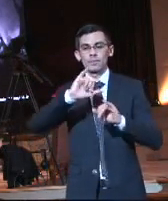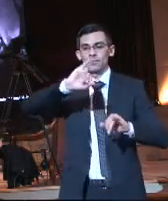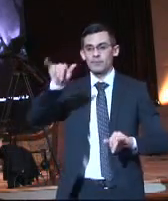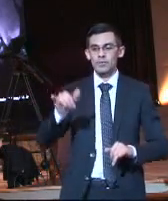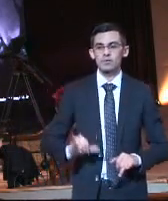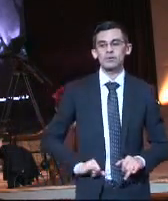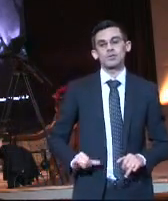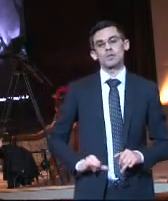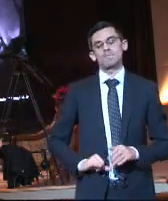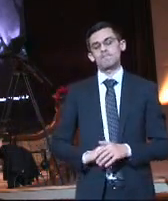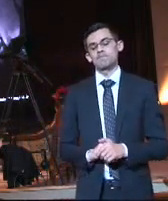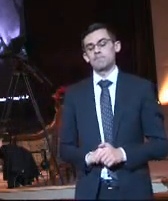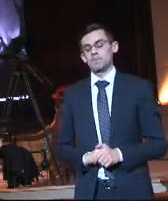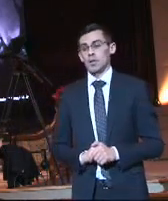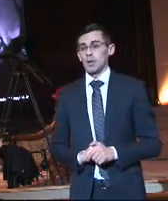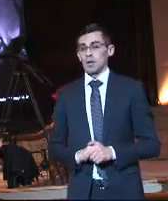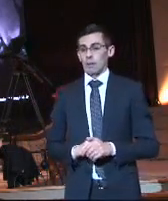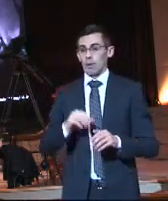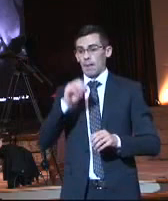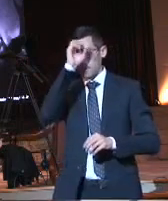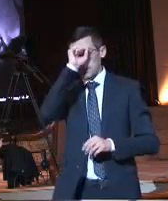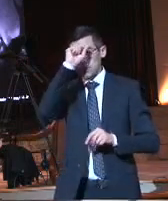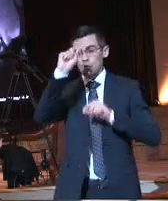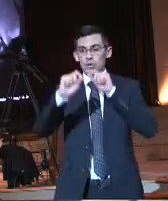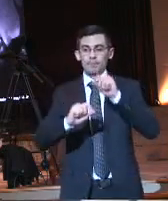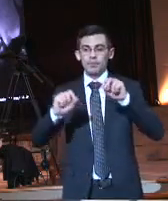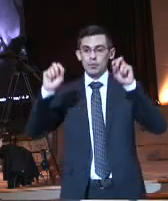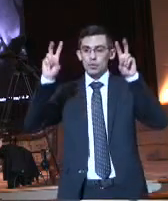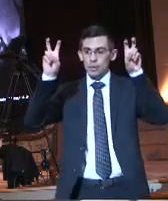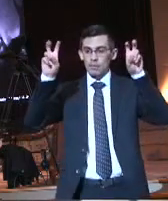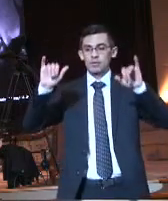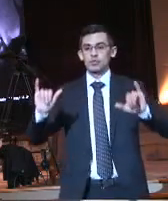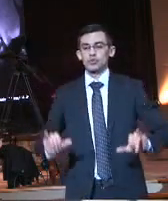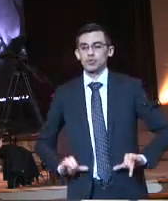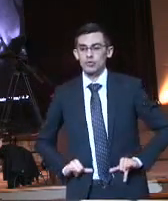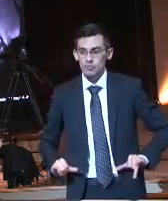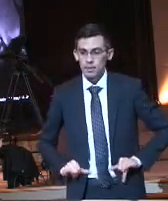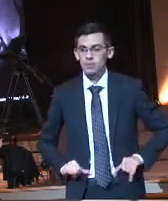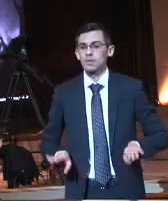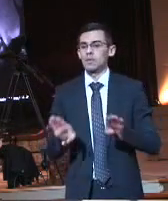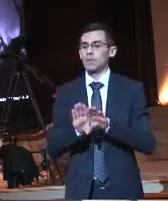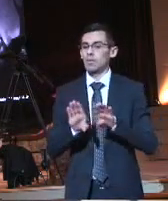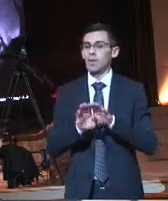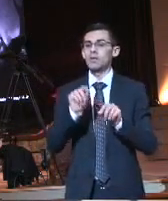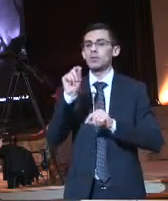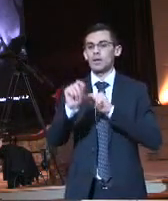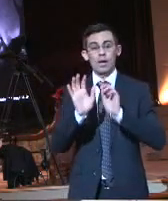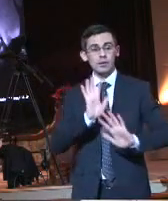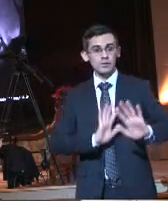é que o sofrimento tem uma dimensão relacional.